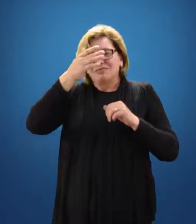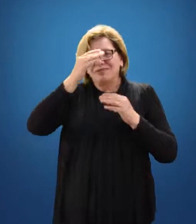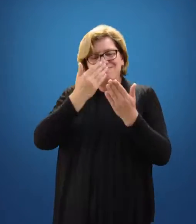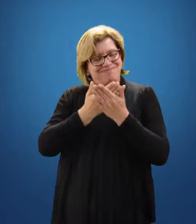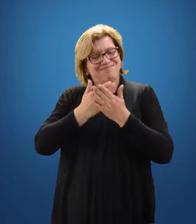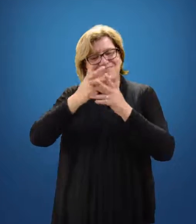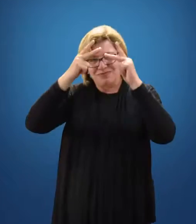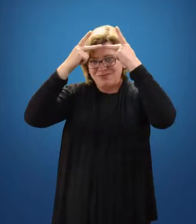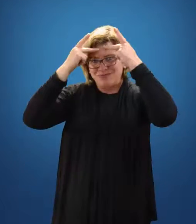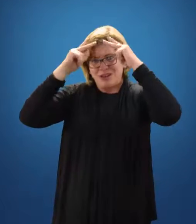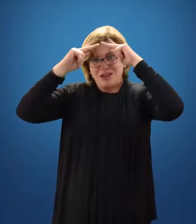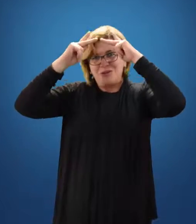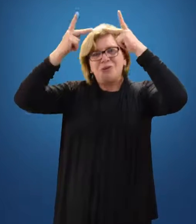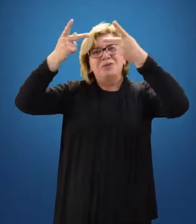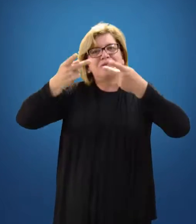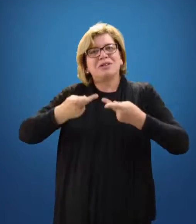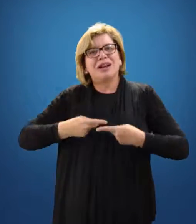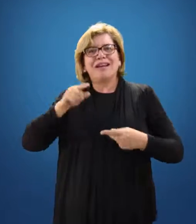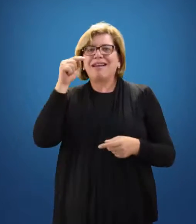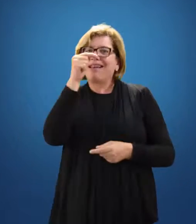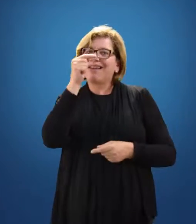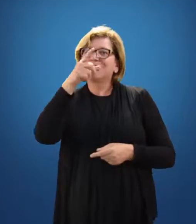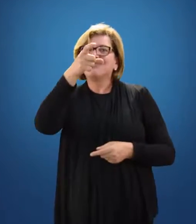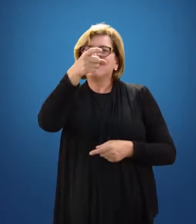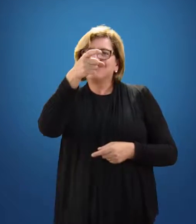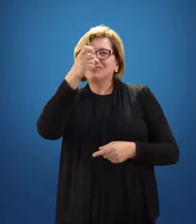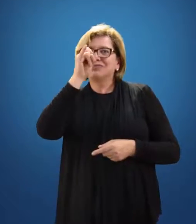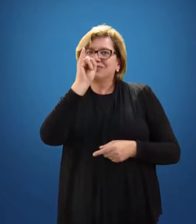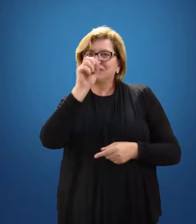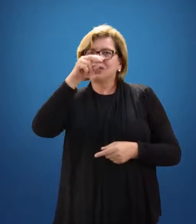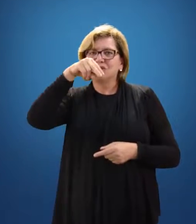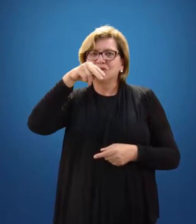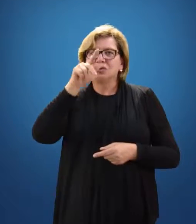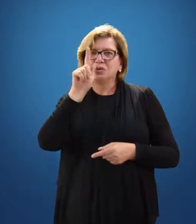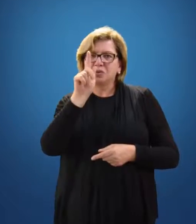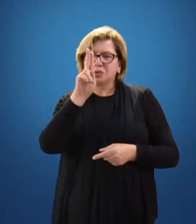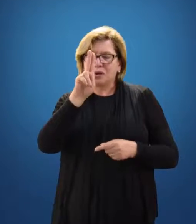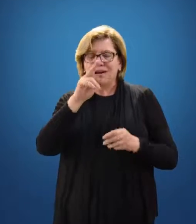ele foi embora, ele pediu para juntar um monte de